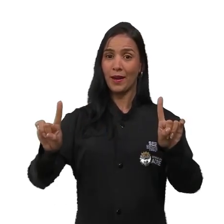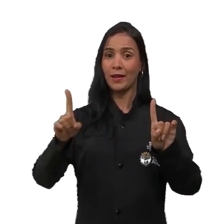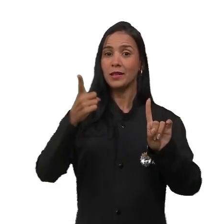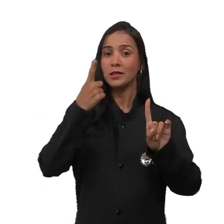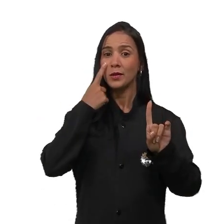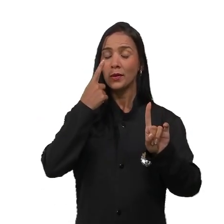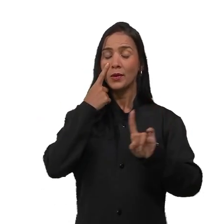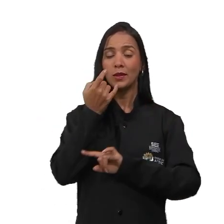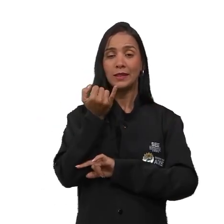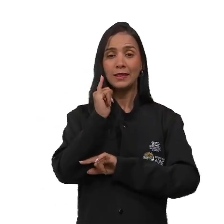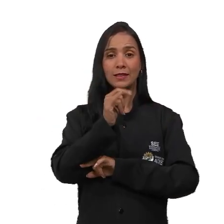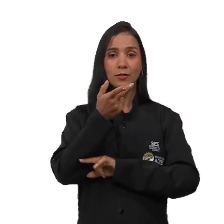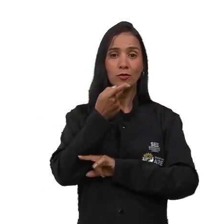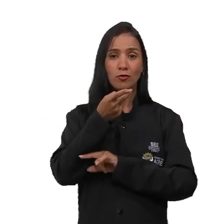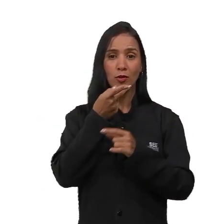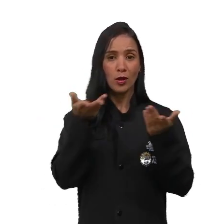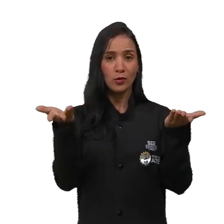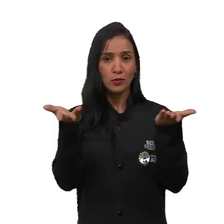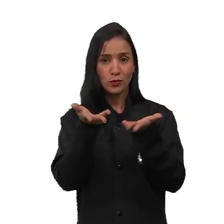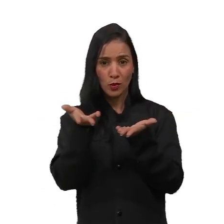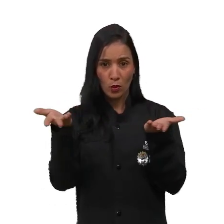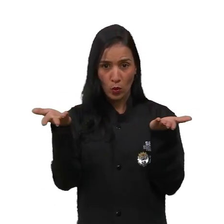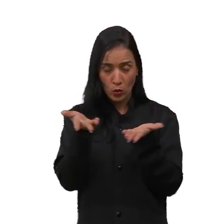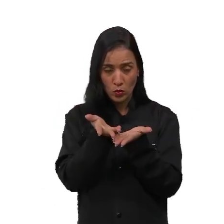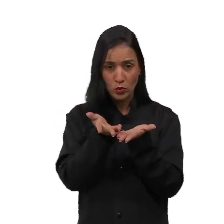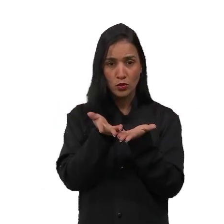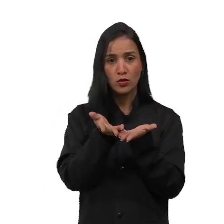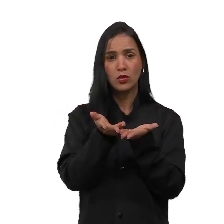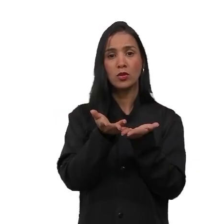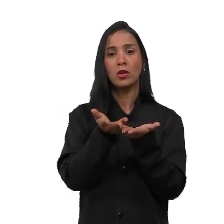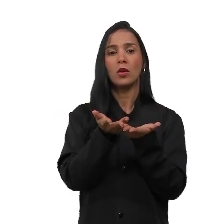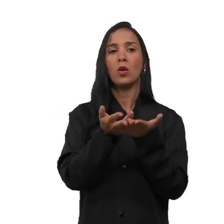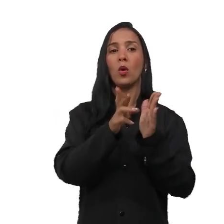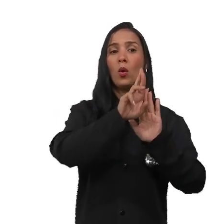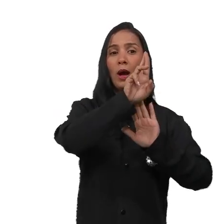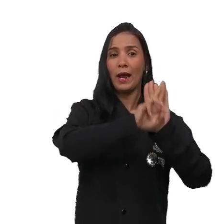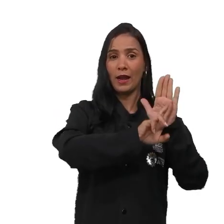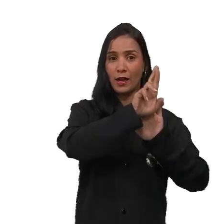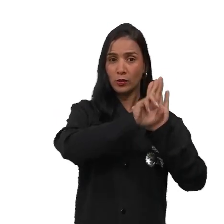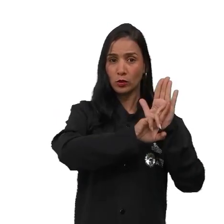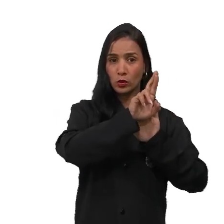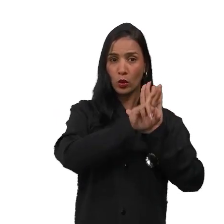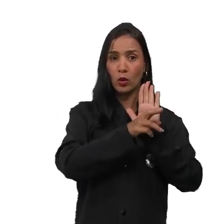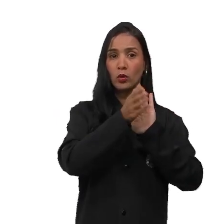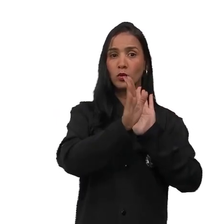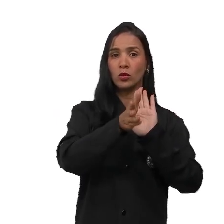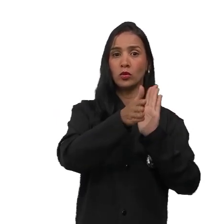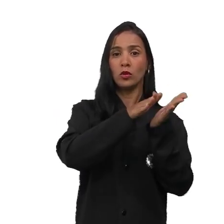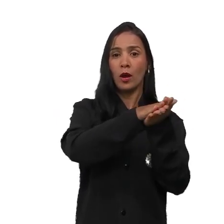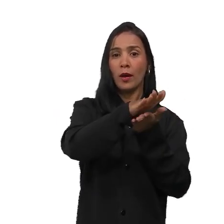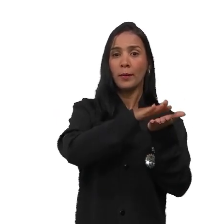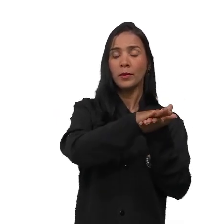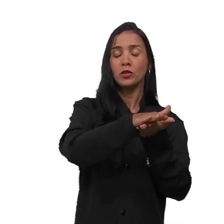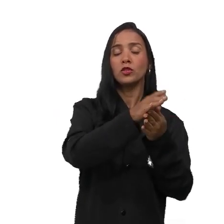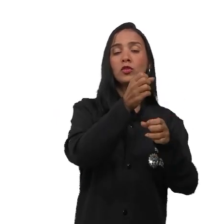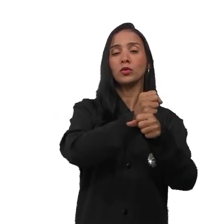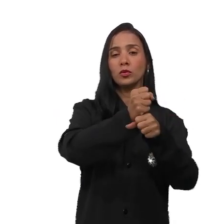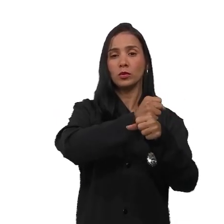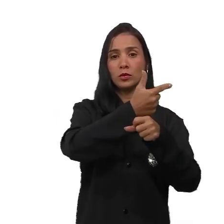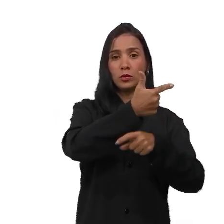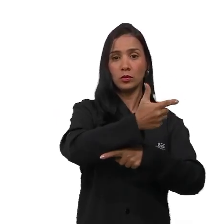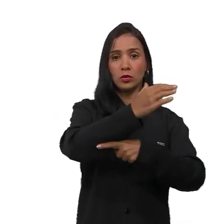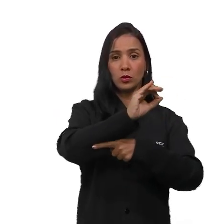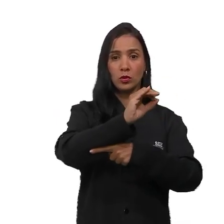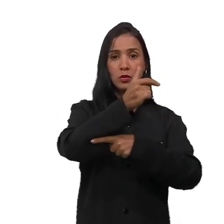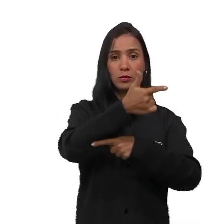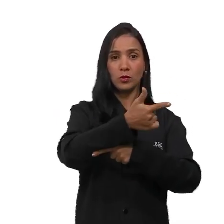gente fala da atualidade, no relatório já emitido mais atual, aqui em 2023,